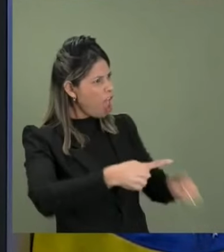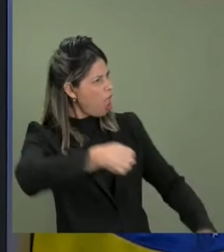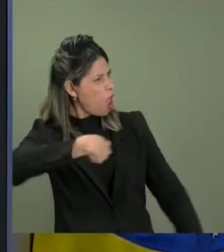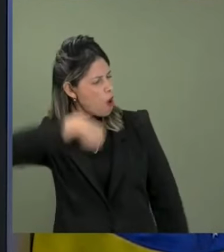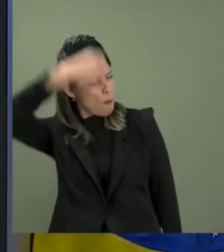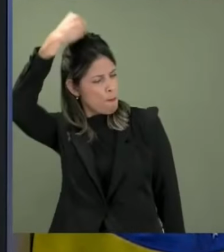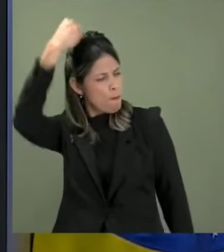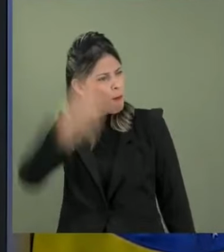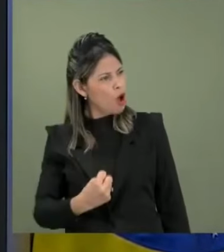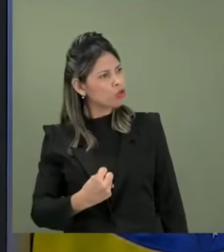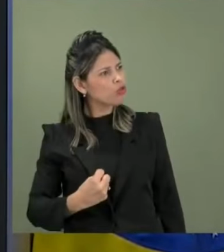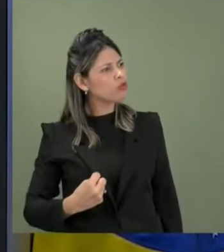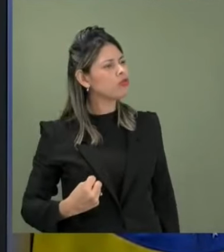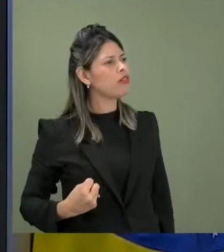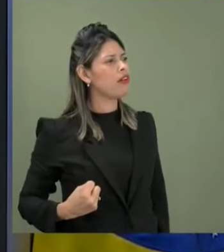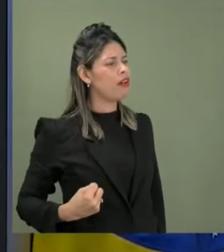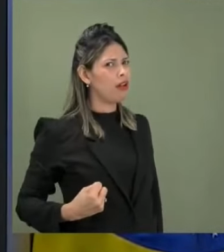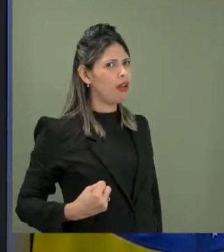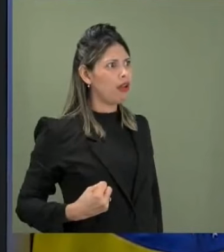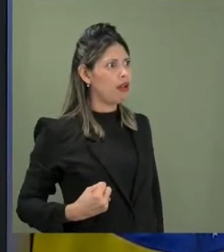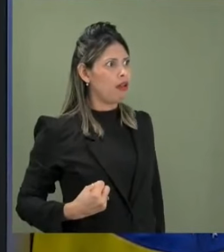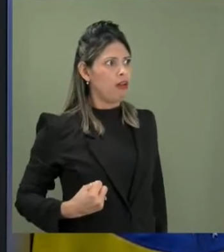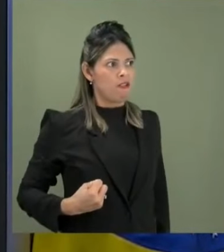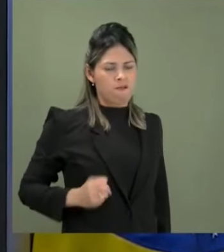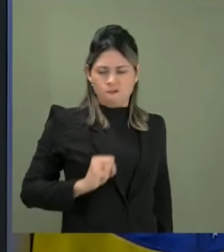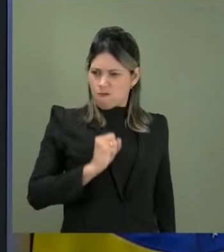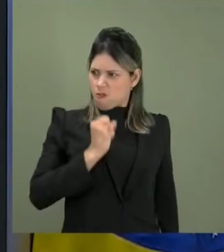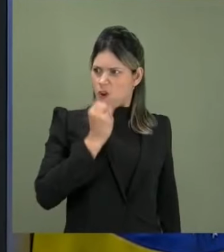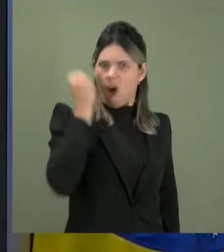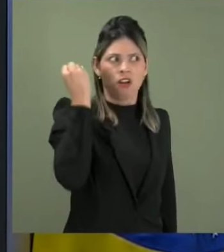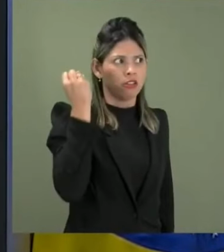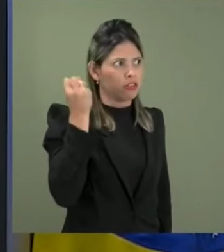posso. Essa prepotência